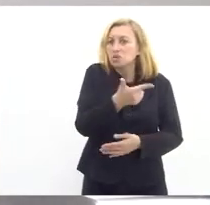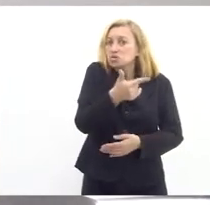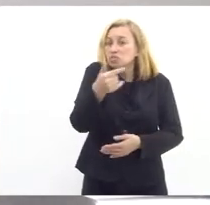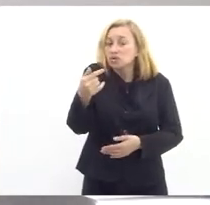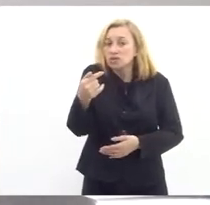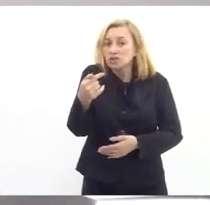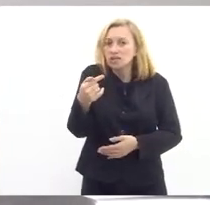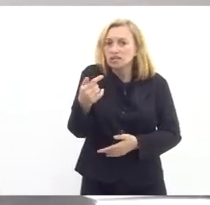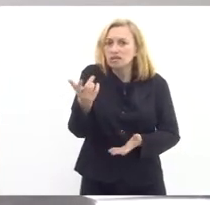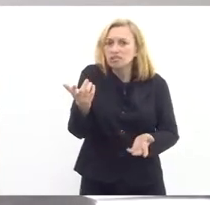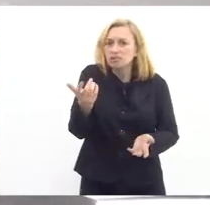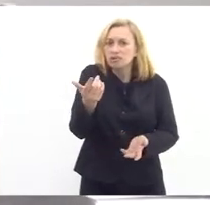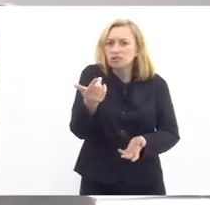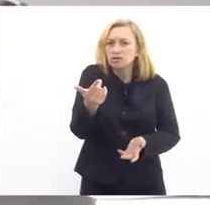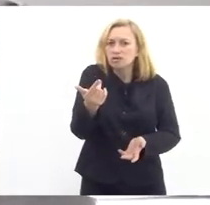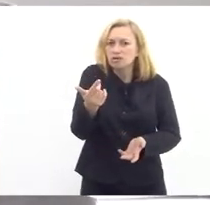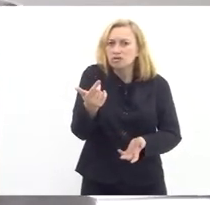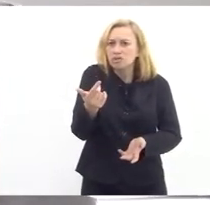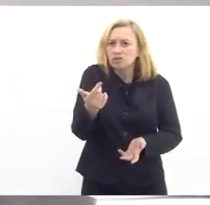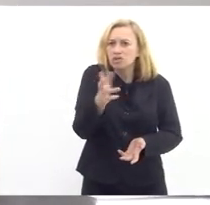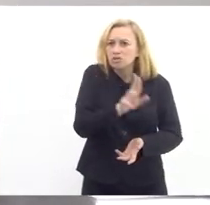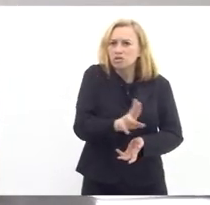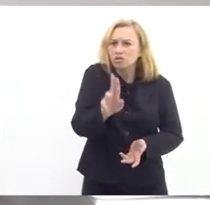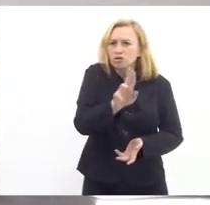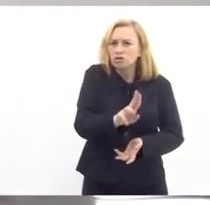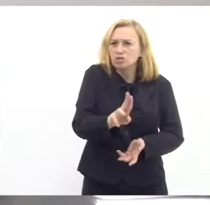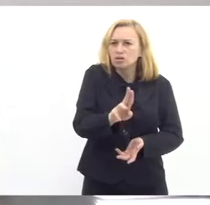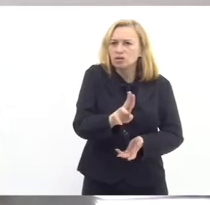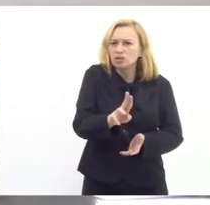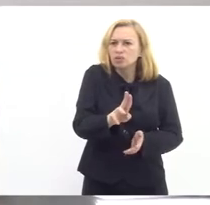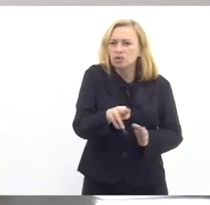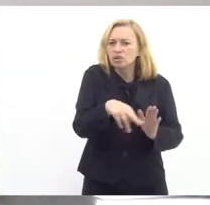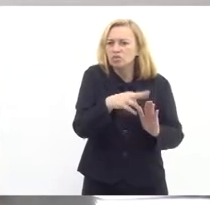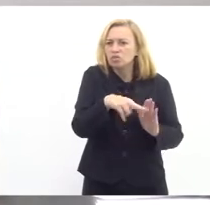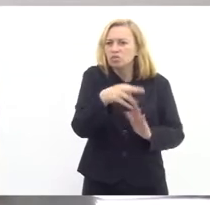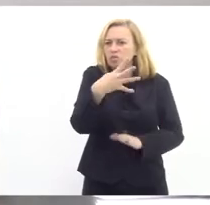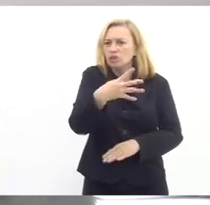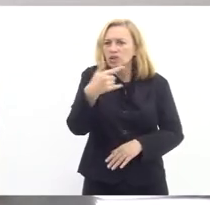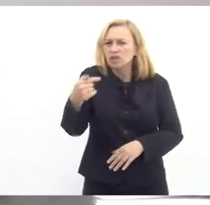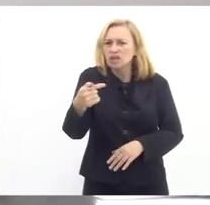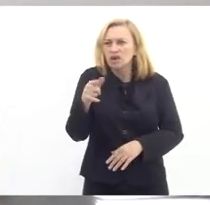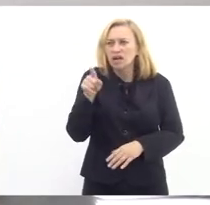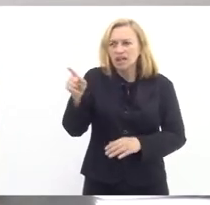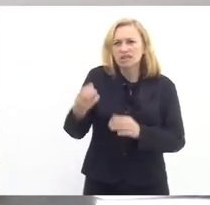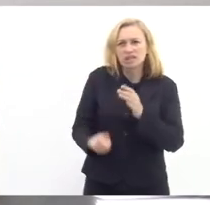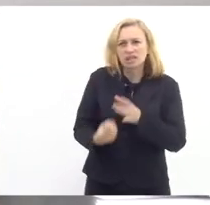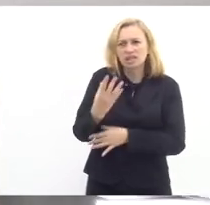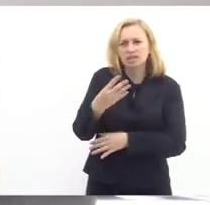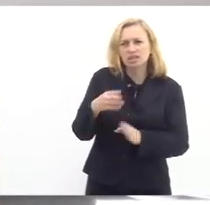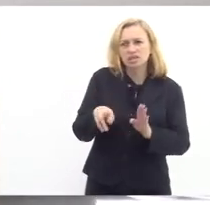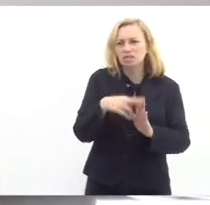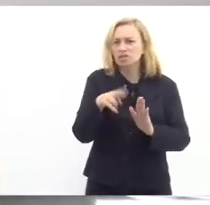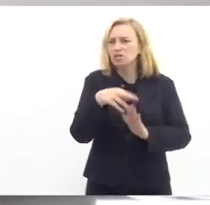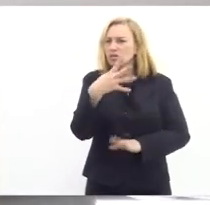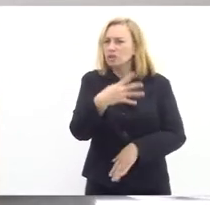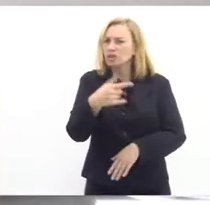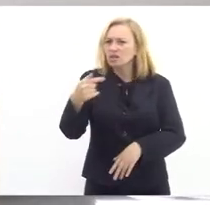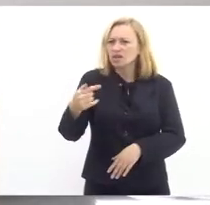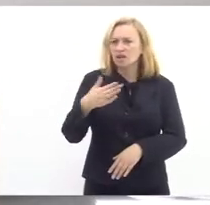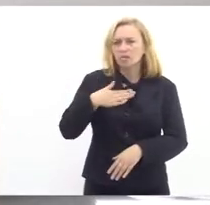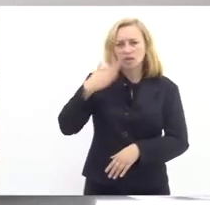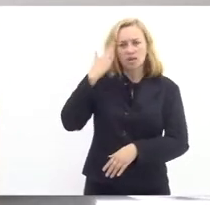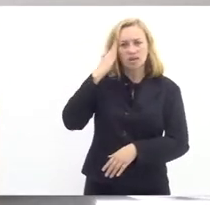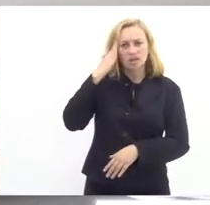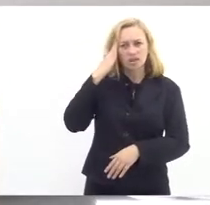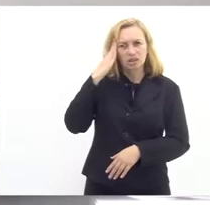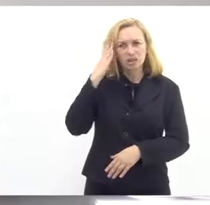2017. Estão utilizando a resolução 47. Então, quando foi feita essa resolução 47, no meu entendimento, foi